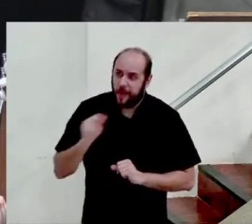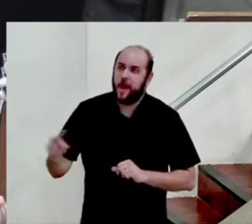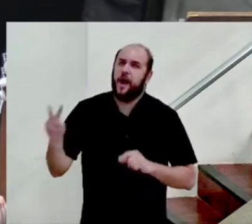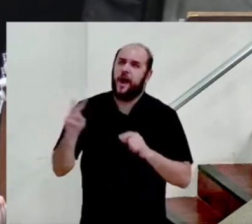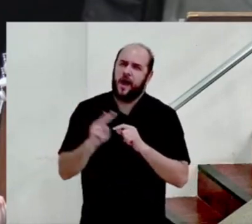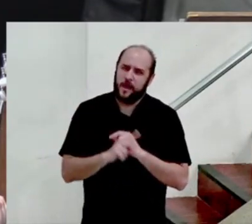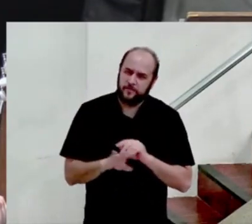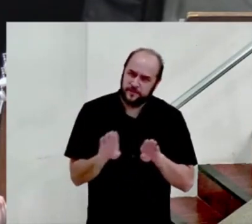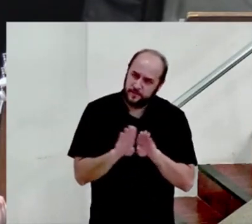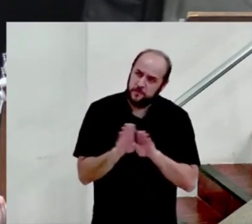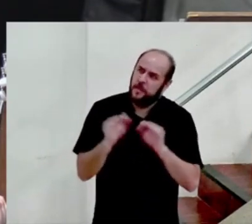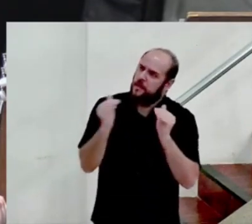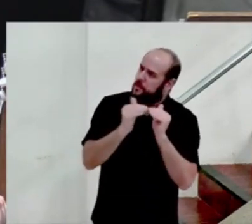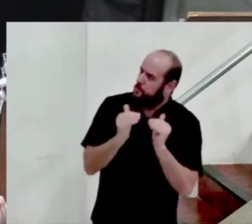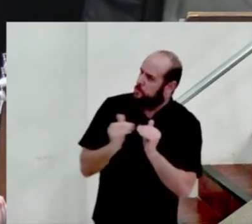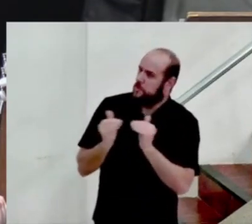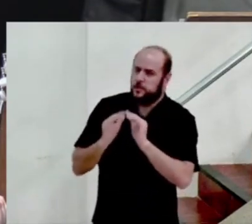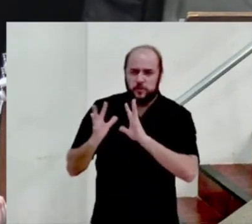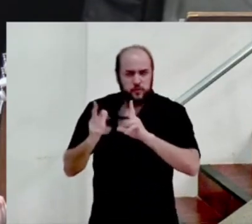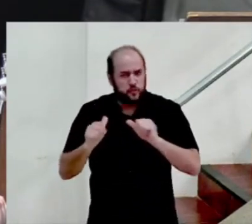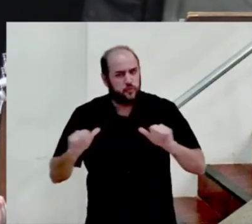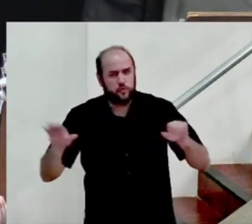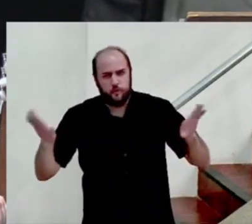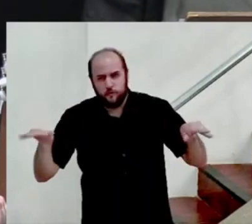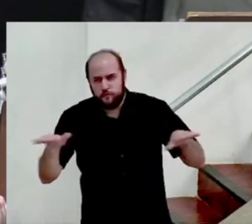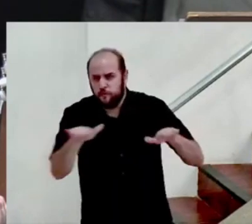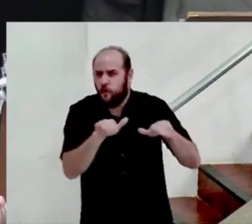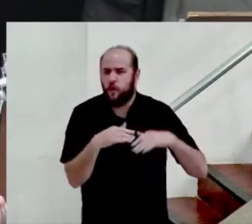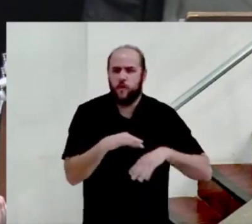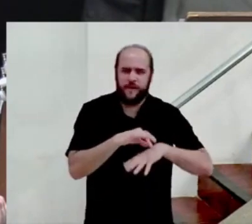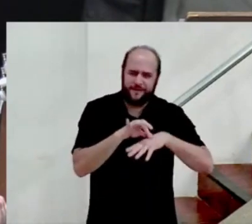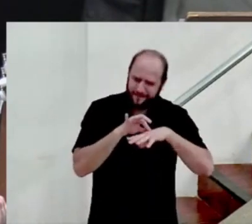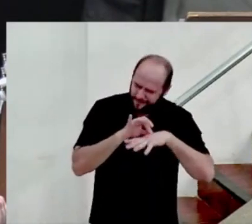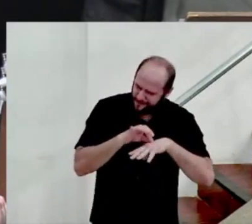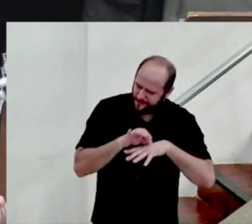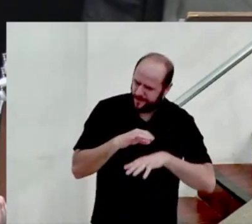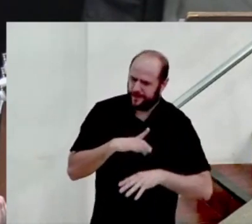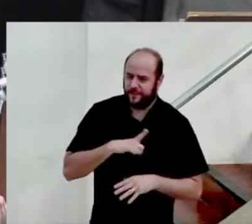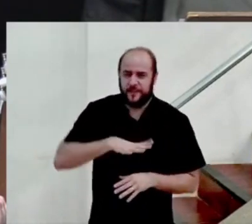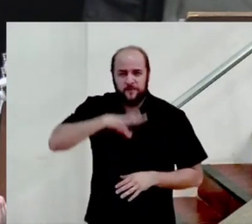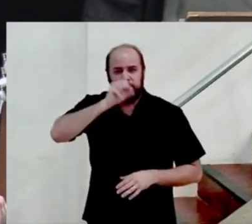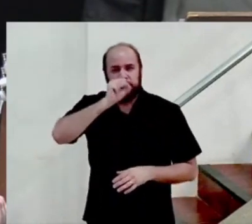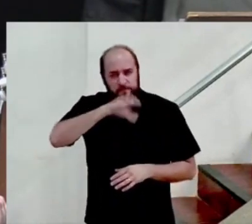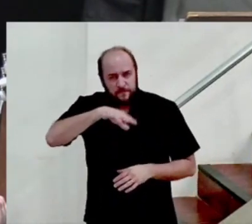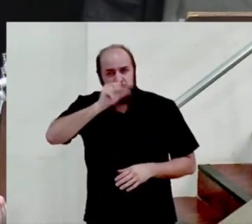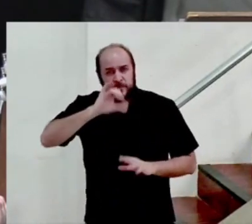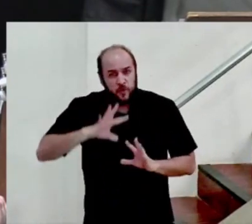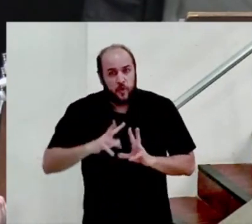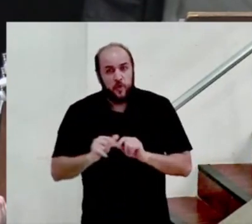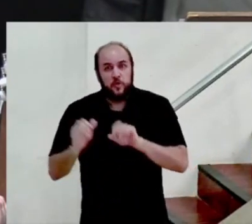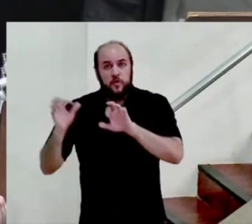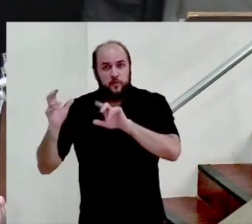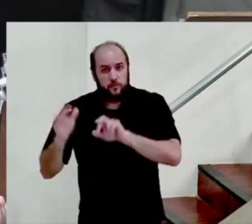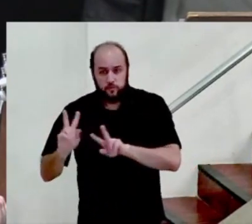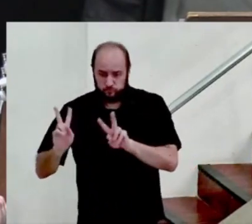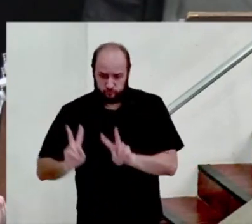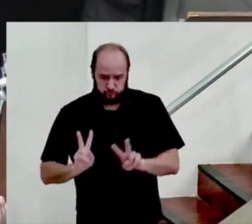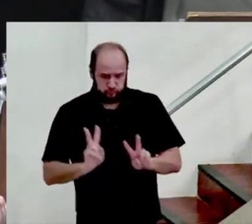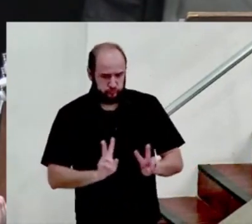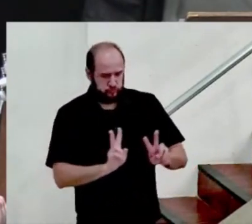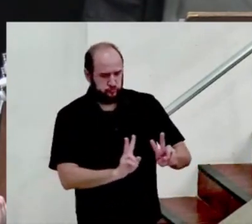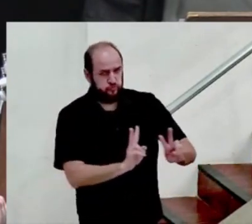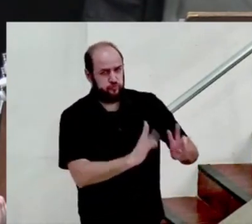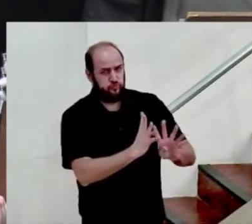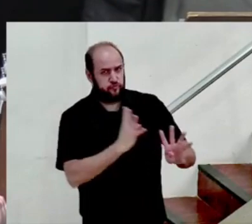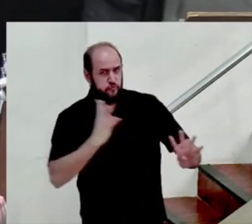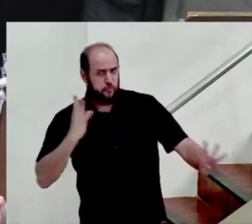espécies, todos os pássaros e tudo que tem asa, de toda a carne em que havia fôlego de vida, entraram de 2 em 2 para Noé na